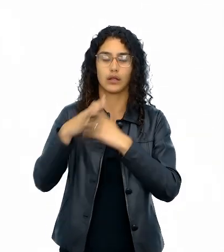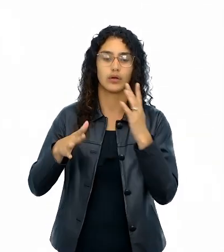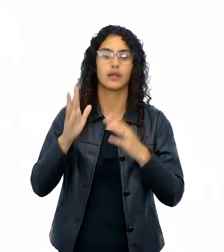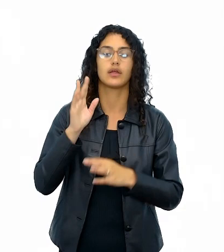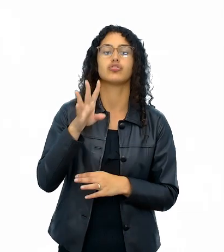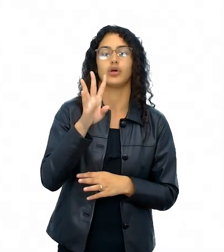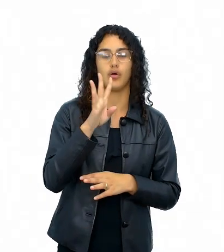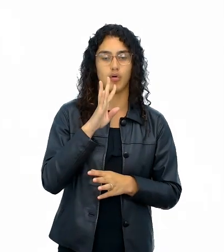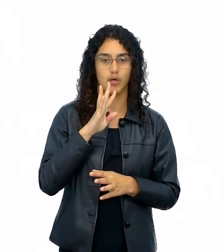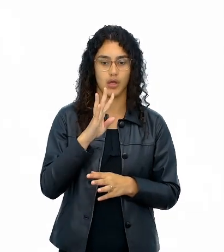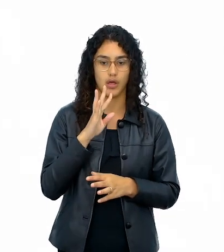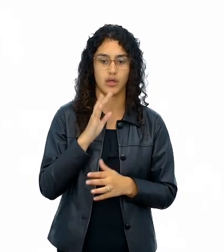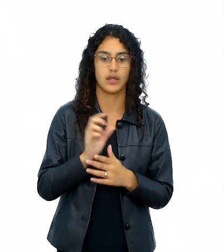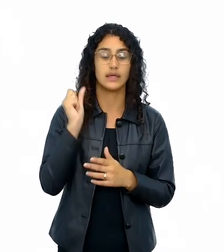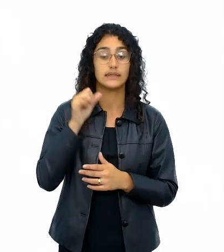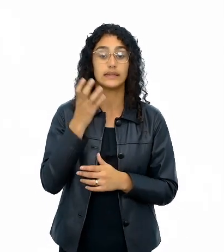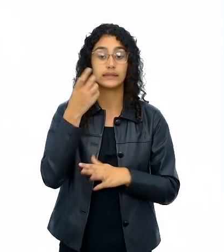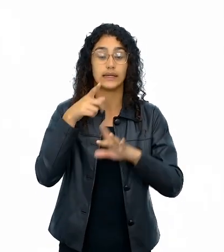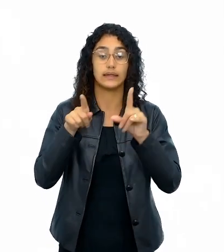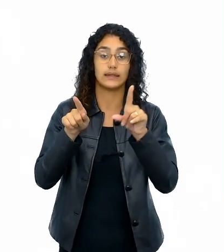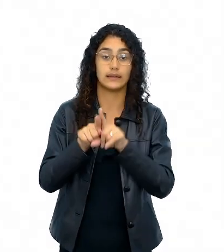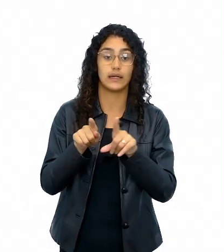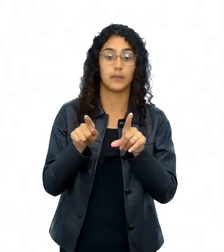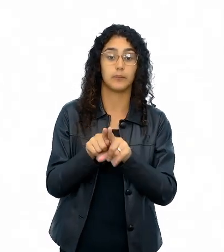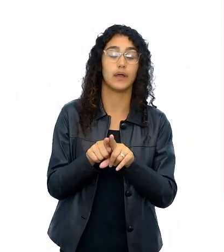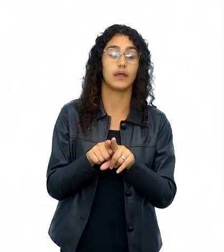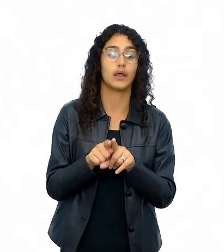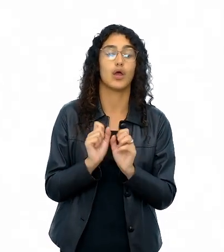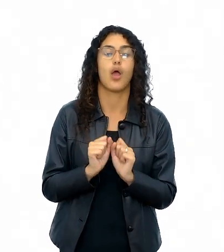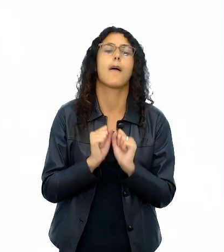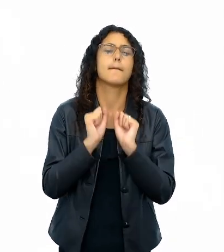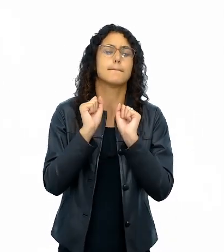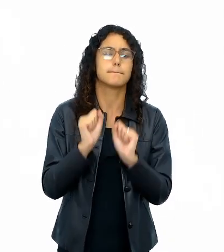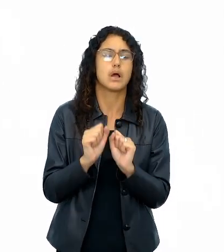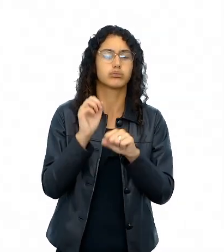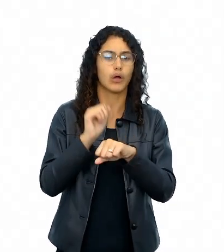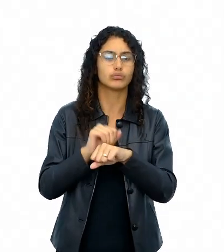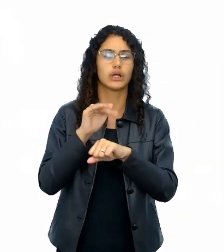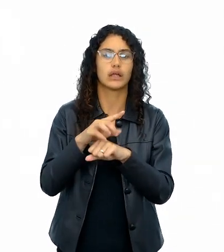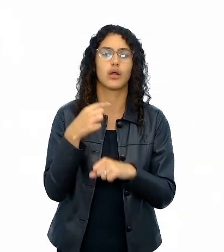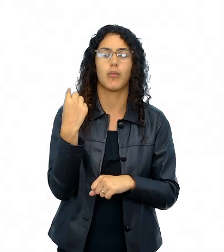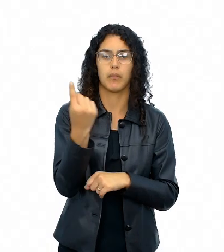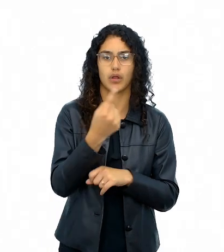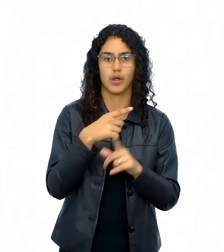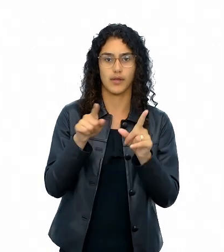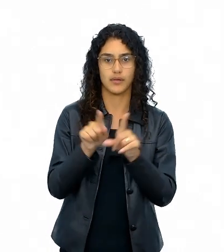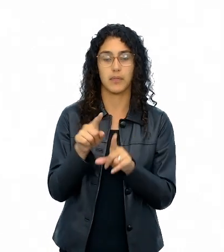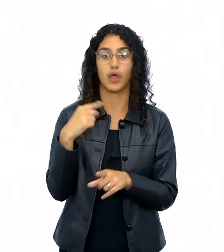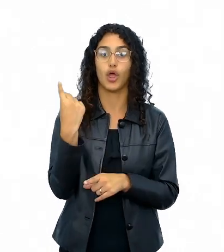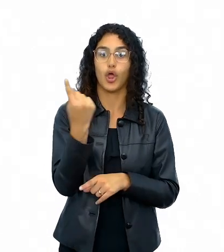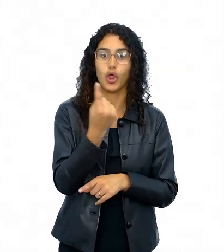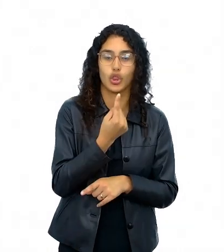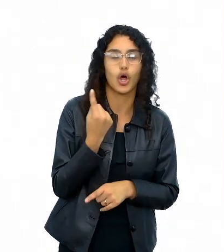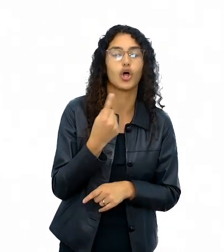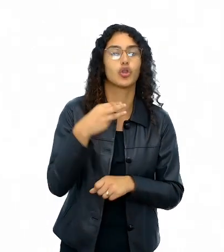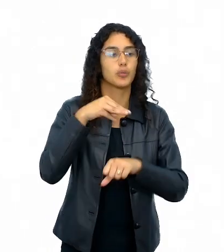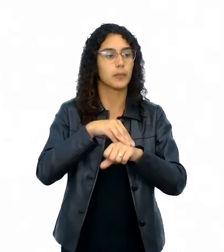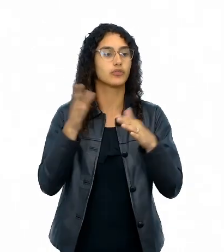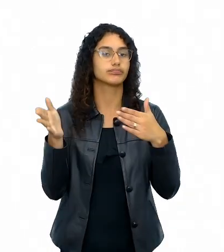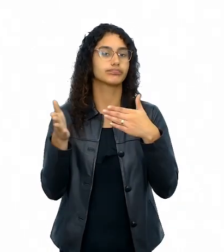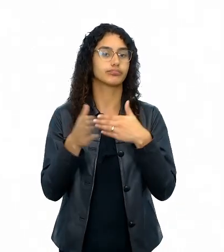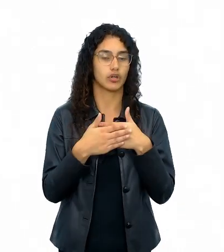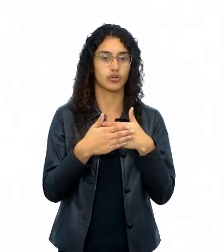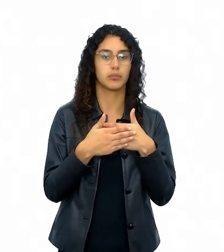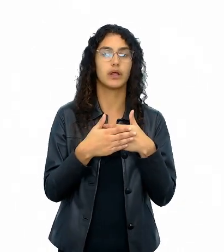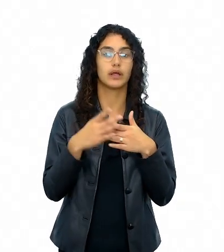já conhecem. Se vocês quiserem, né, também podem nos dar sugestões, a gente está aqui em tempo de